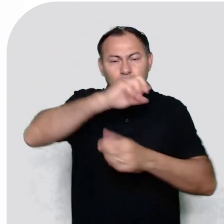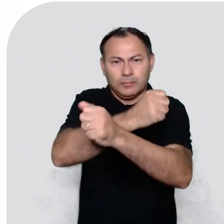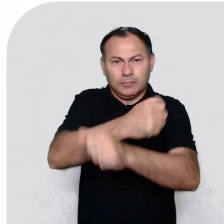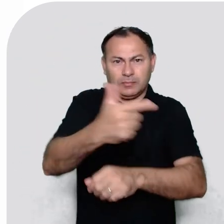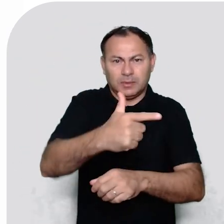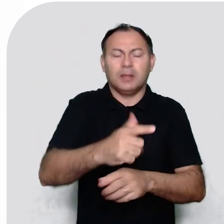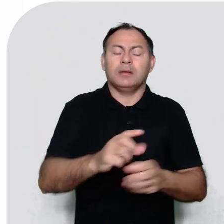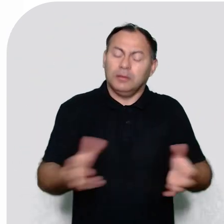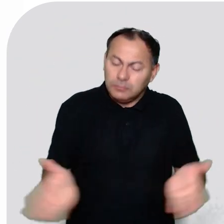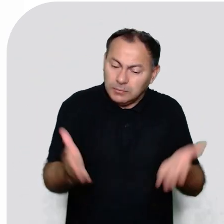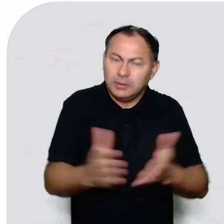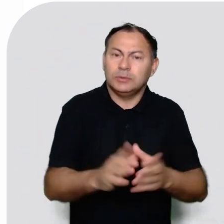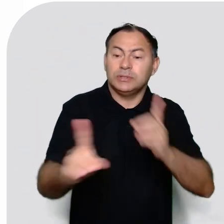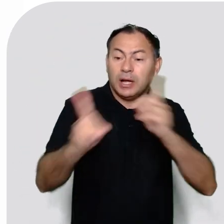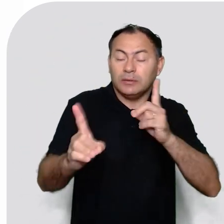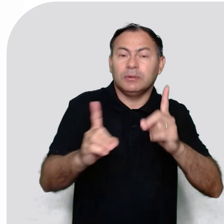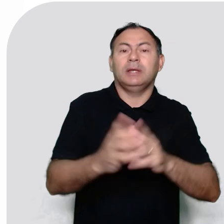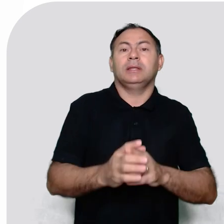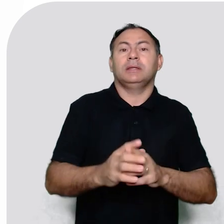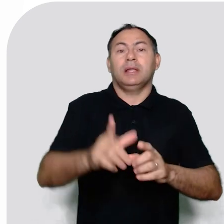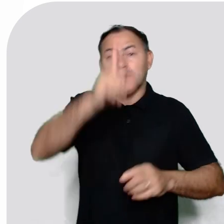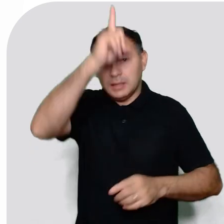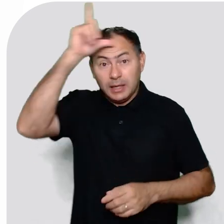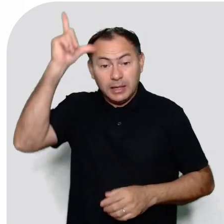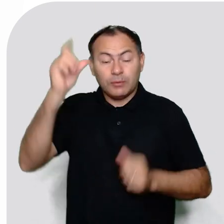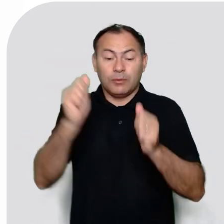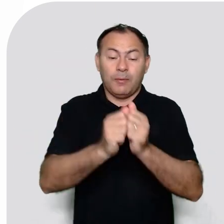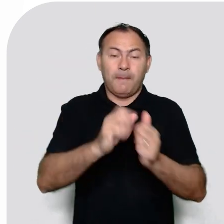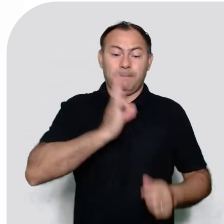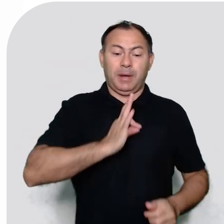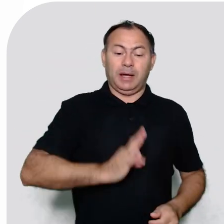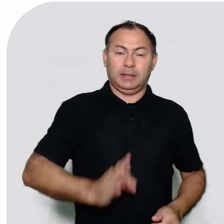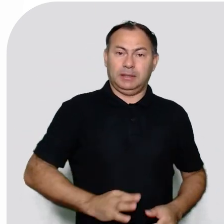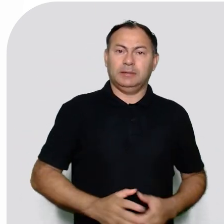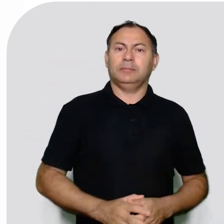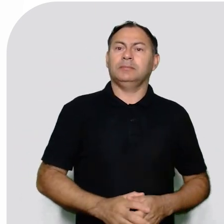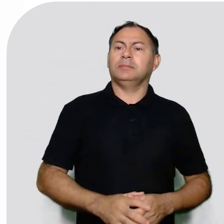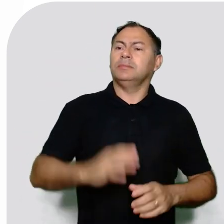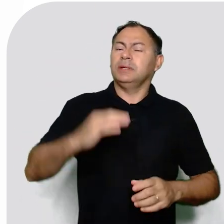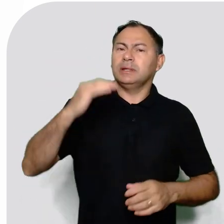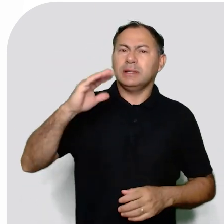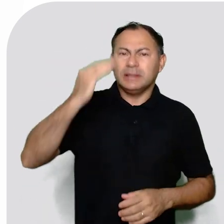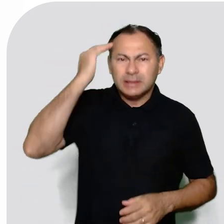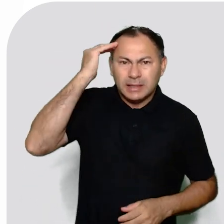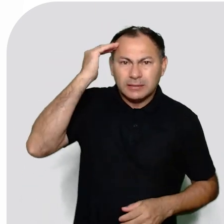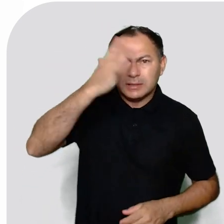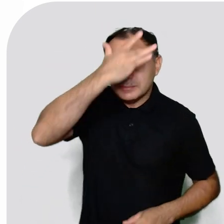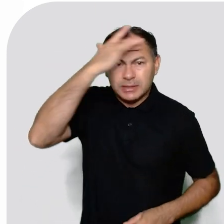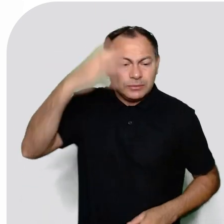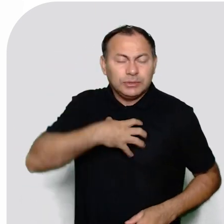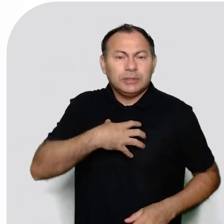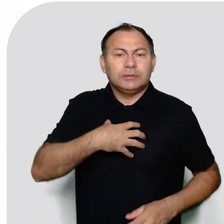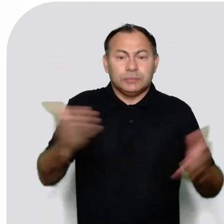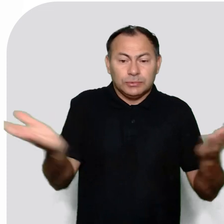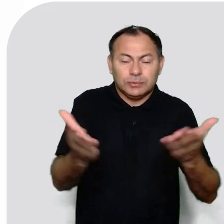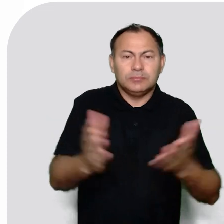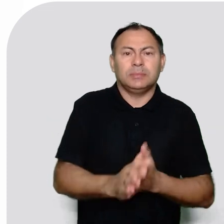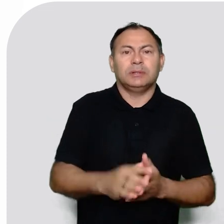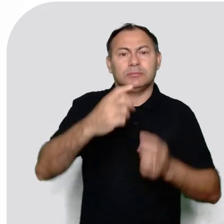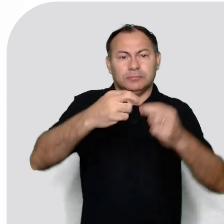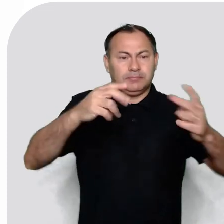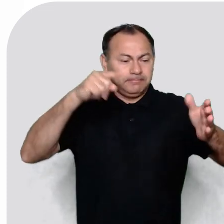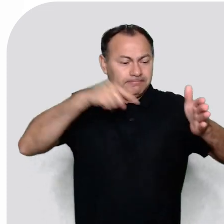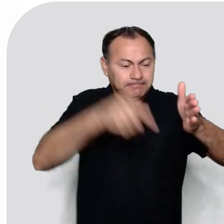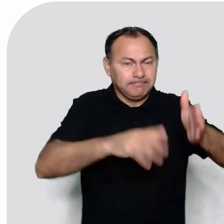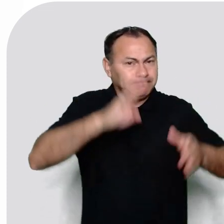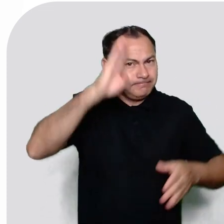leigos e eclesiásticos, a fim de que ambos compreendam mais o ser humano contemporâneo e suas questões